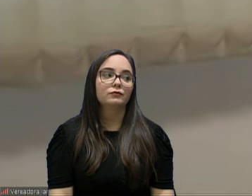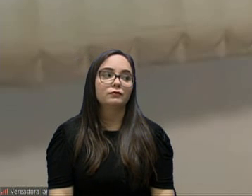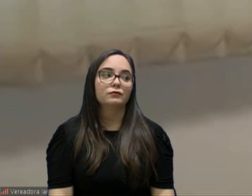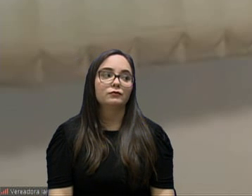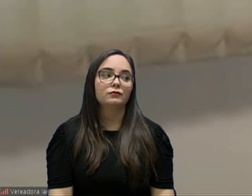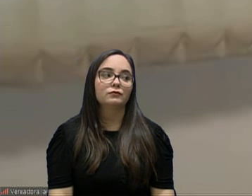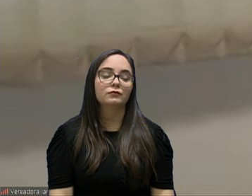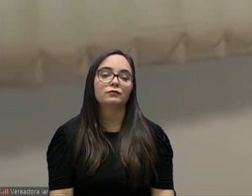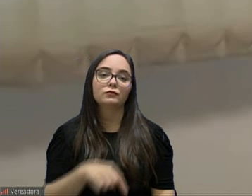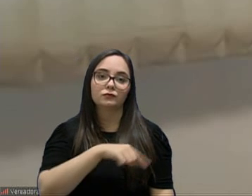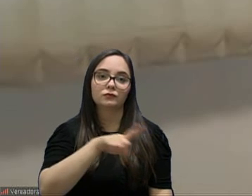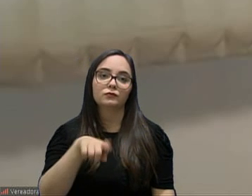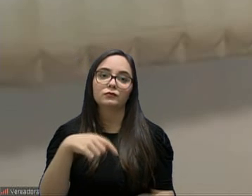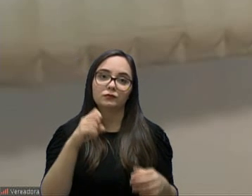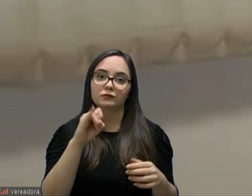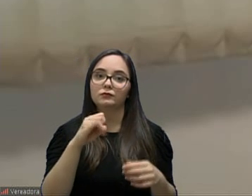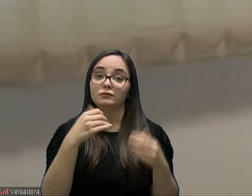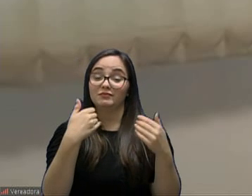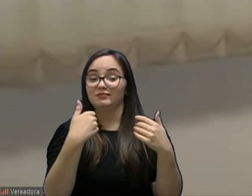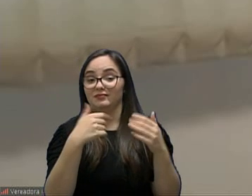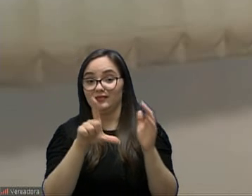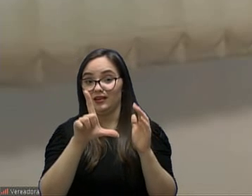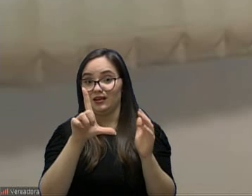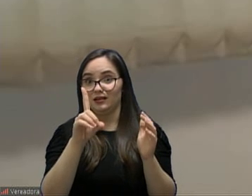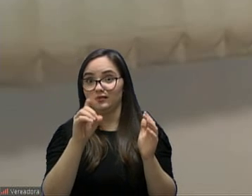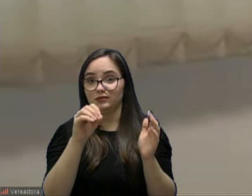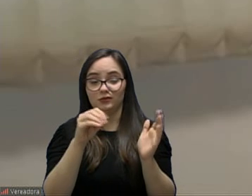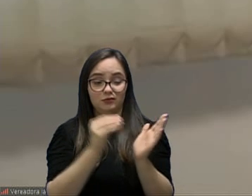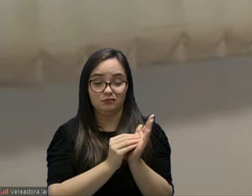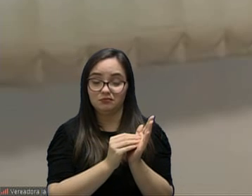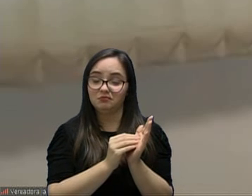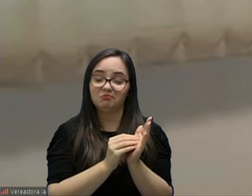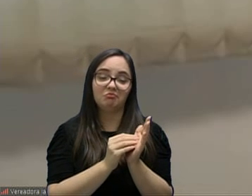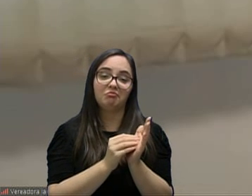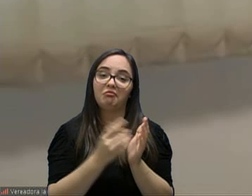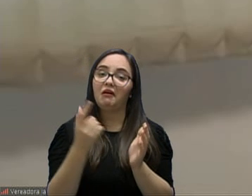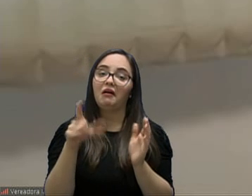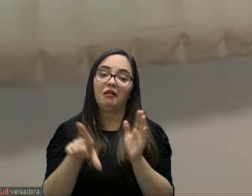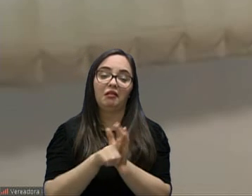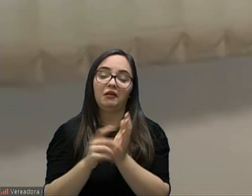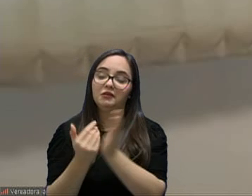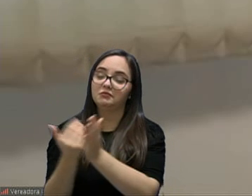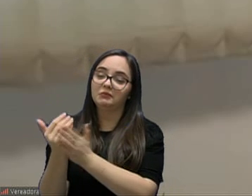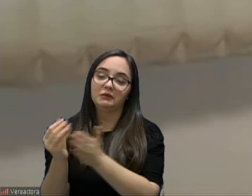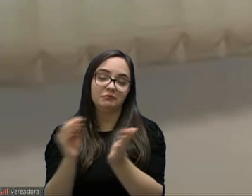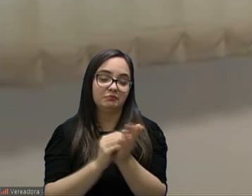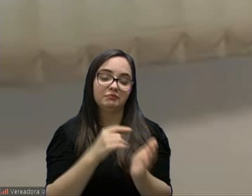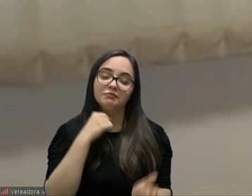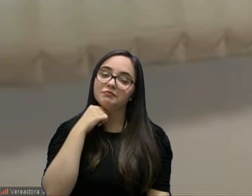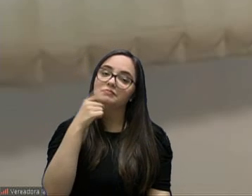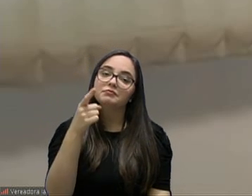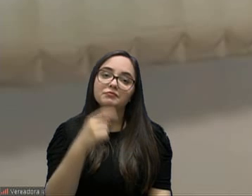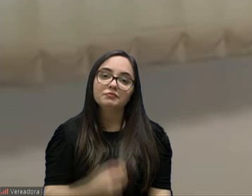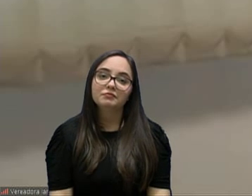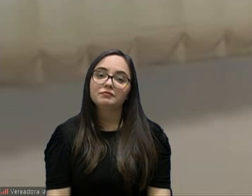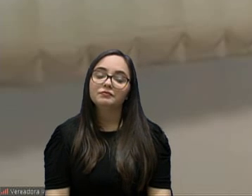Se nós deixarmos isso na LDO, nem lei complementar conserta. Eu acho